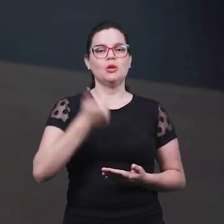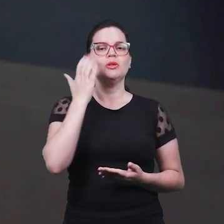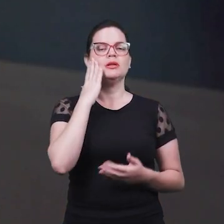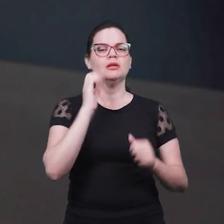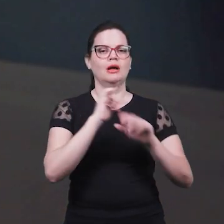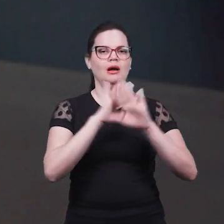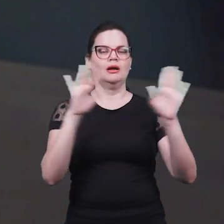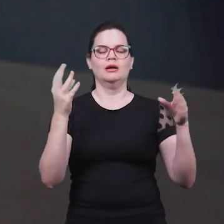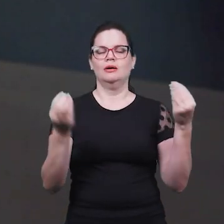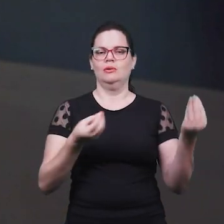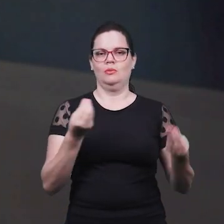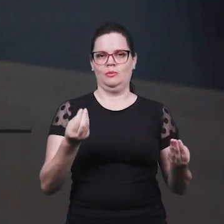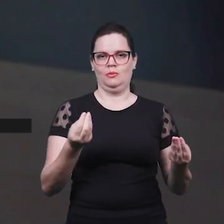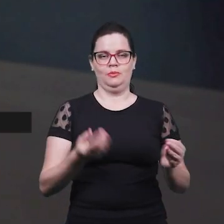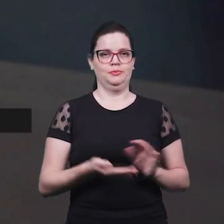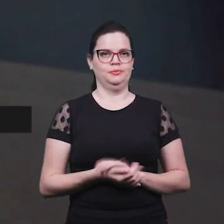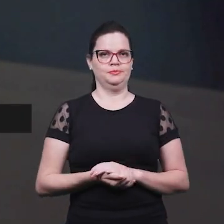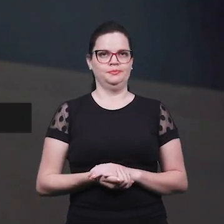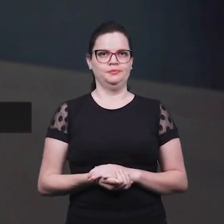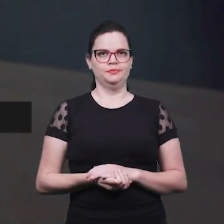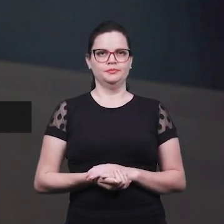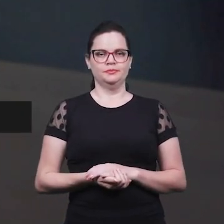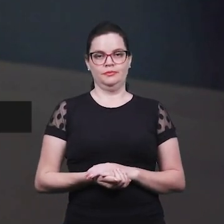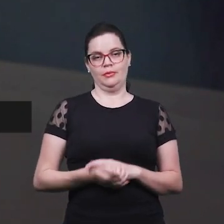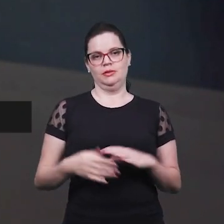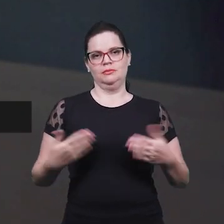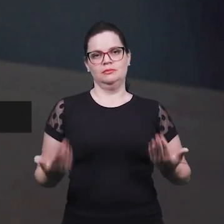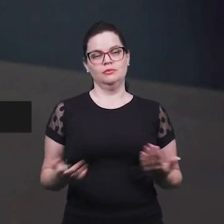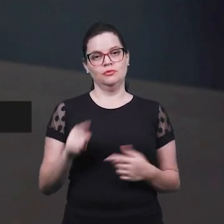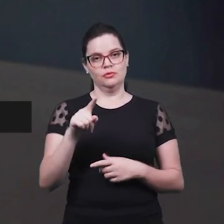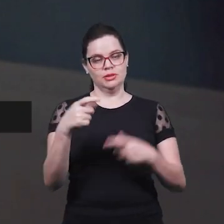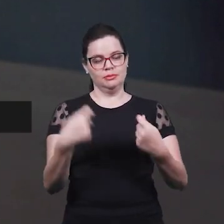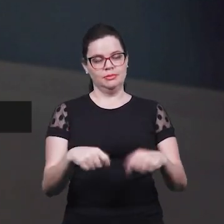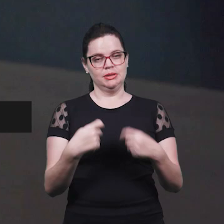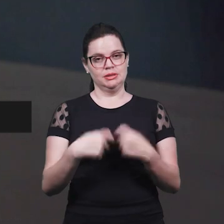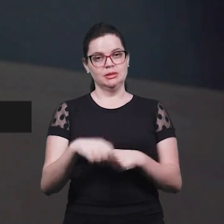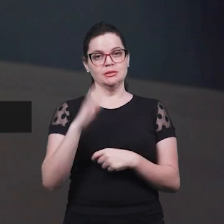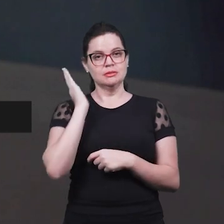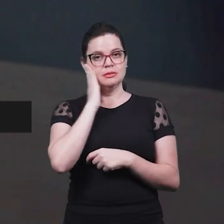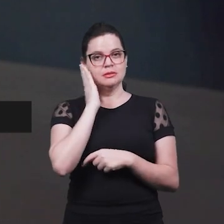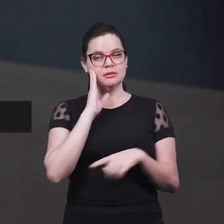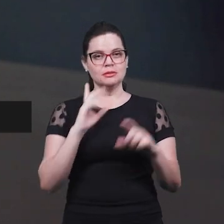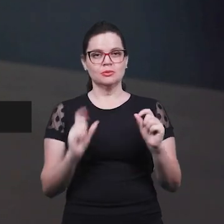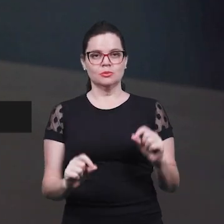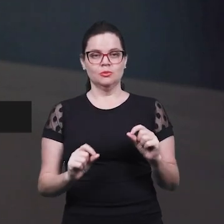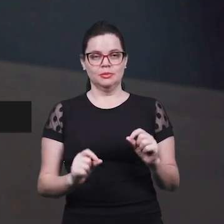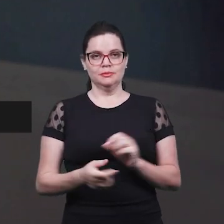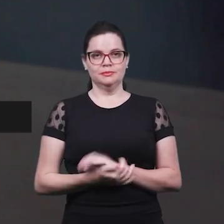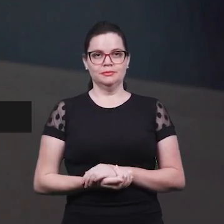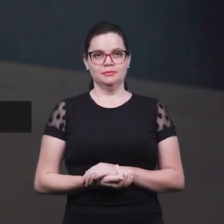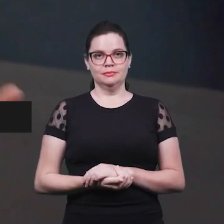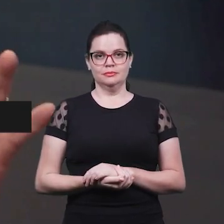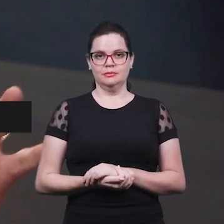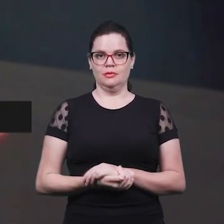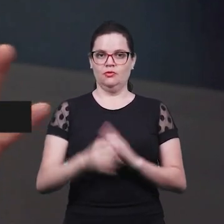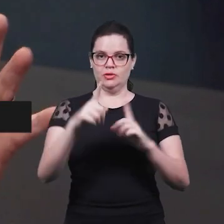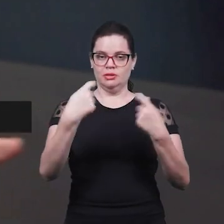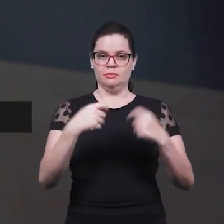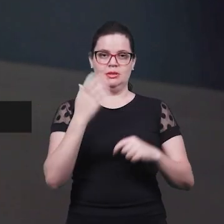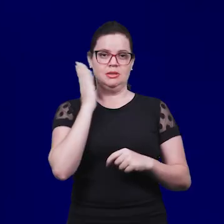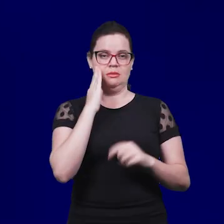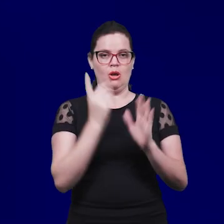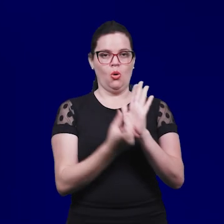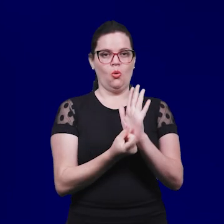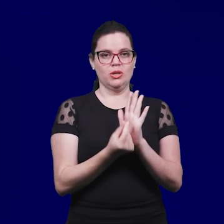Olha, basicamente você precisa saber da educação financeira que você tem um orçamento,